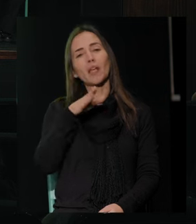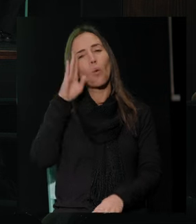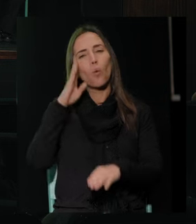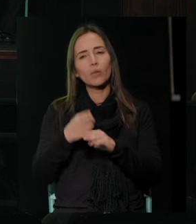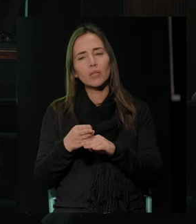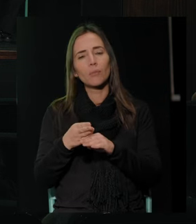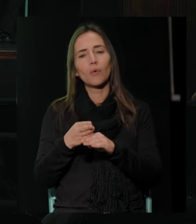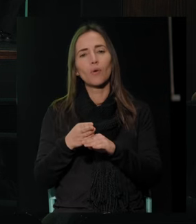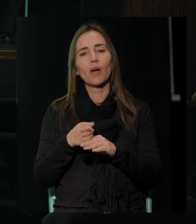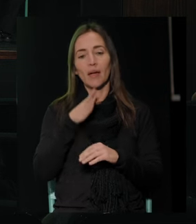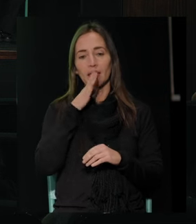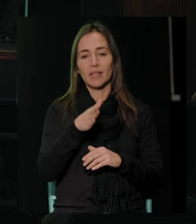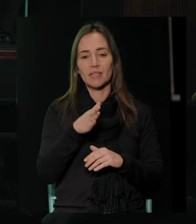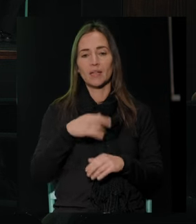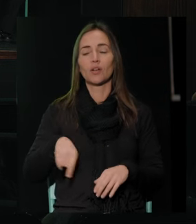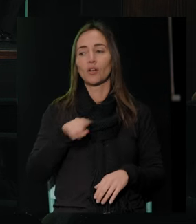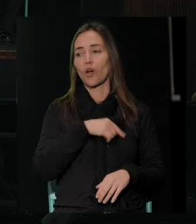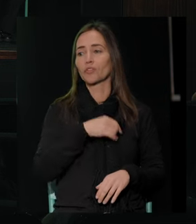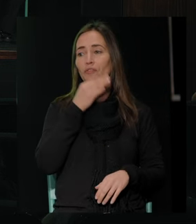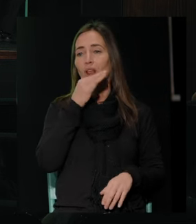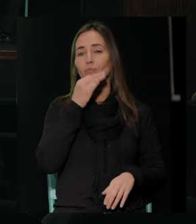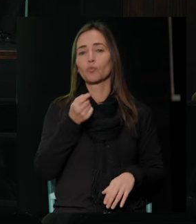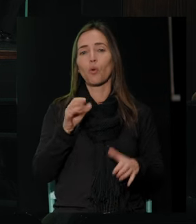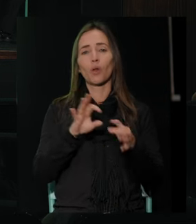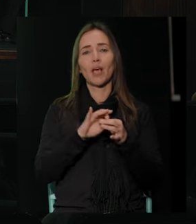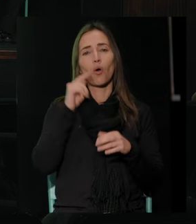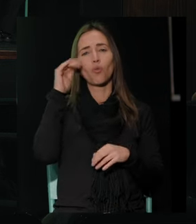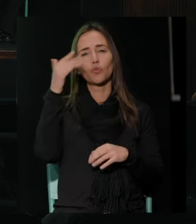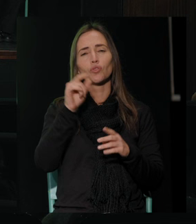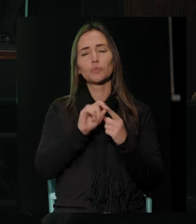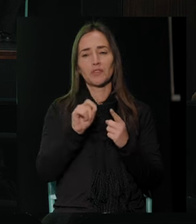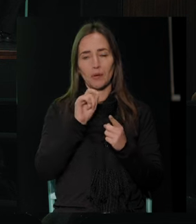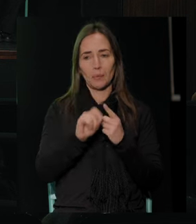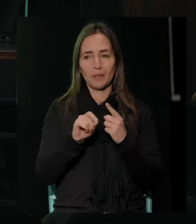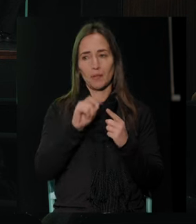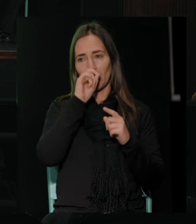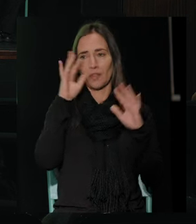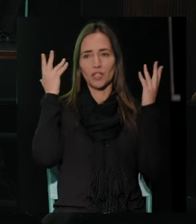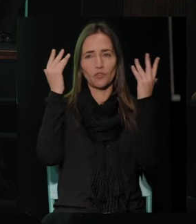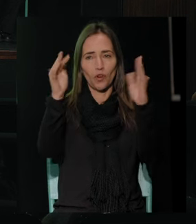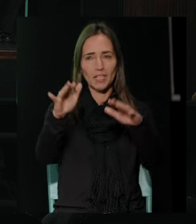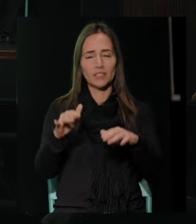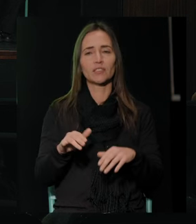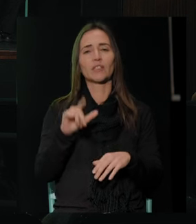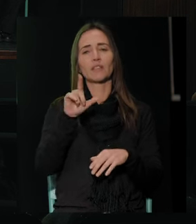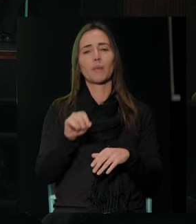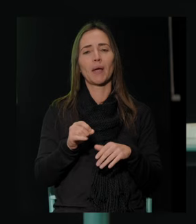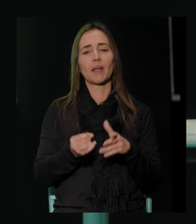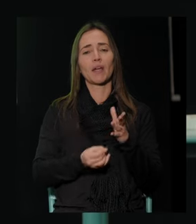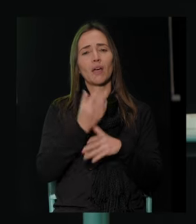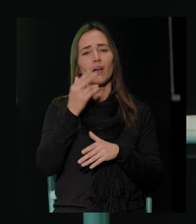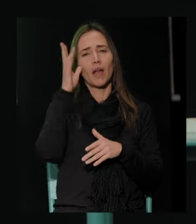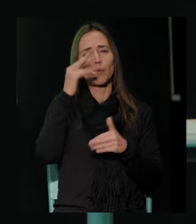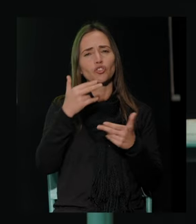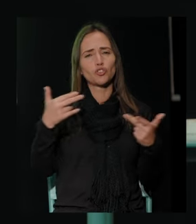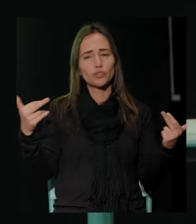calhar, que acabamos por falar pouco do futuro, especificamente das florestas e da biodiversidade, que é um tema que